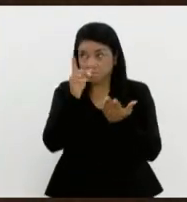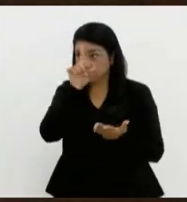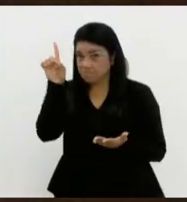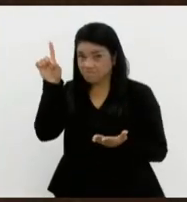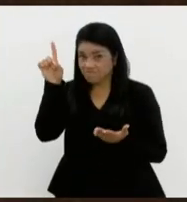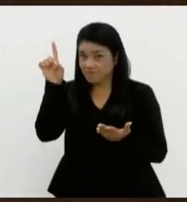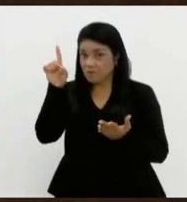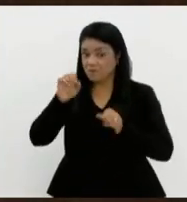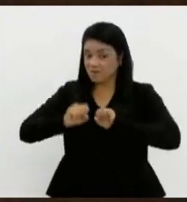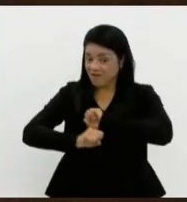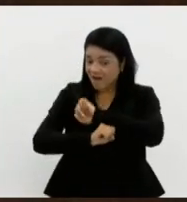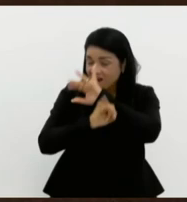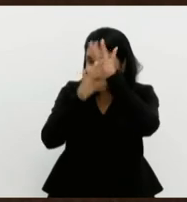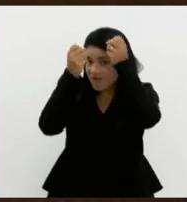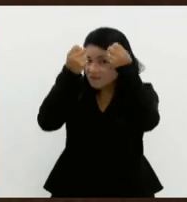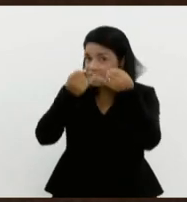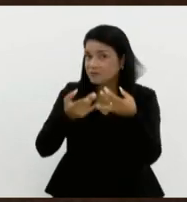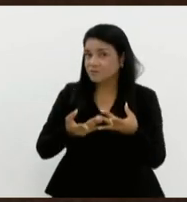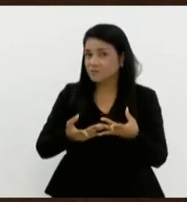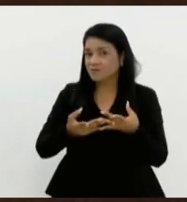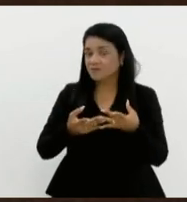Quem ama Israel,